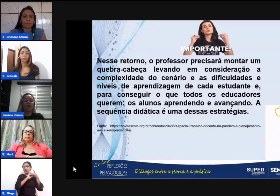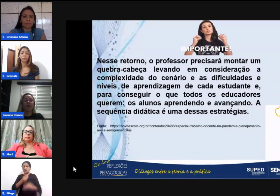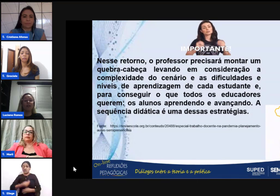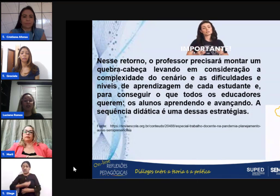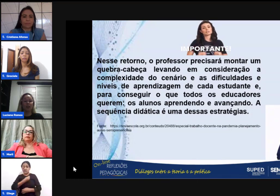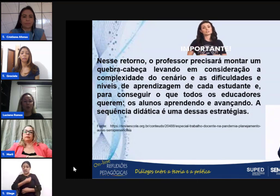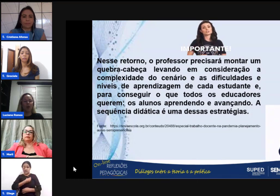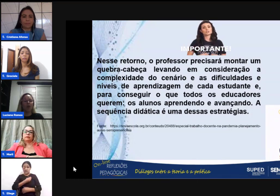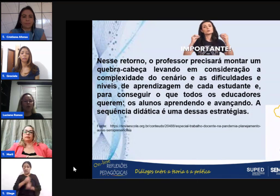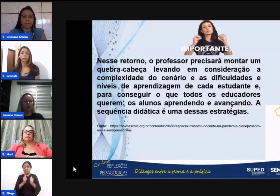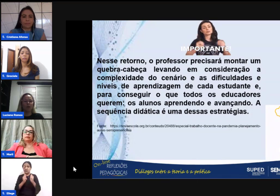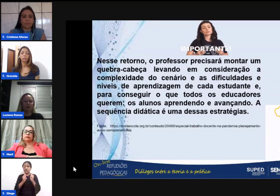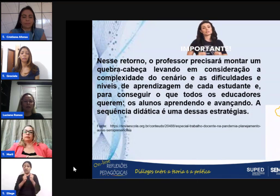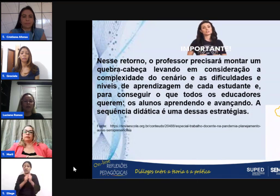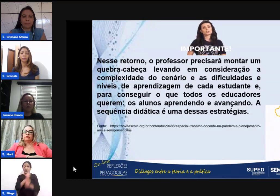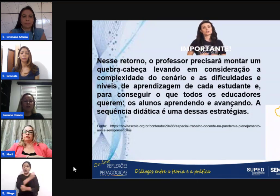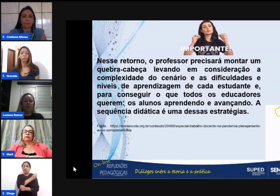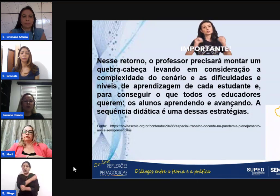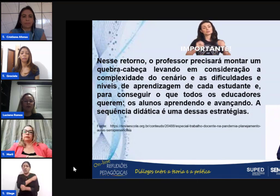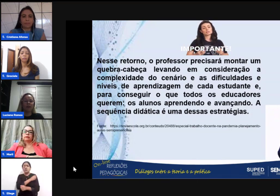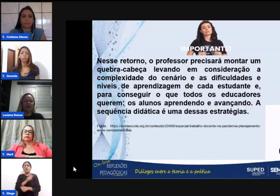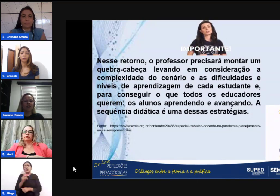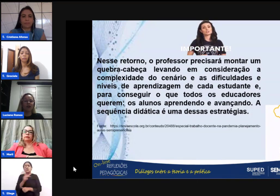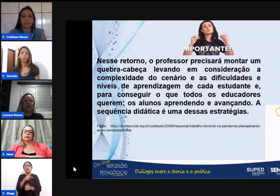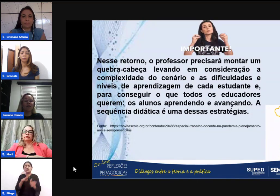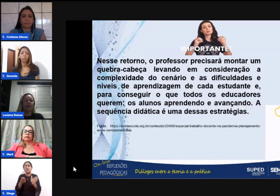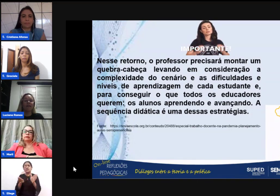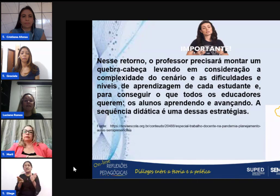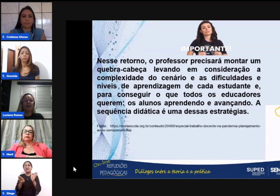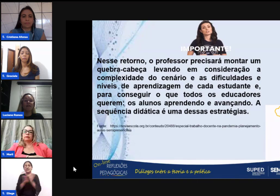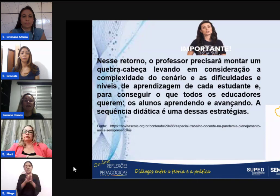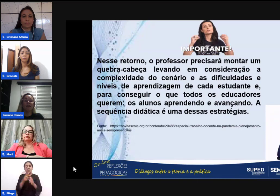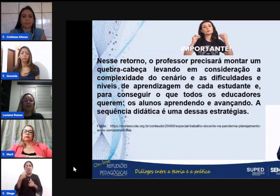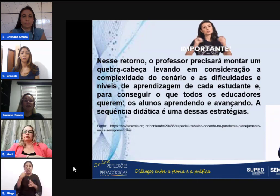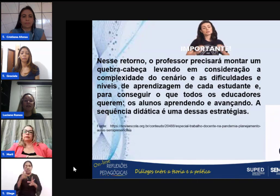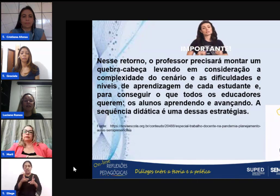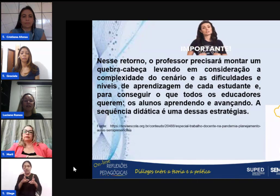momento que ele chegou, ele percebeu que a sala de aula dele